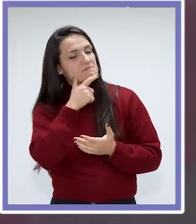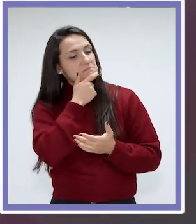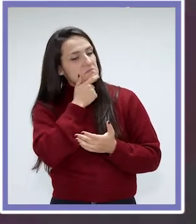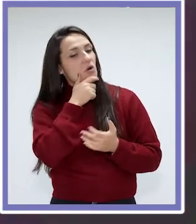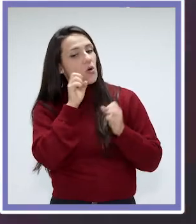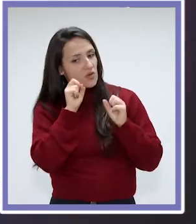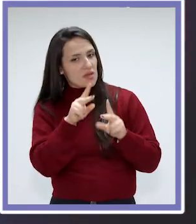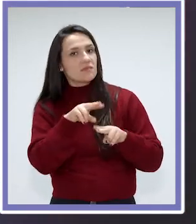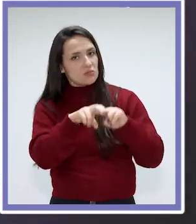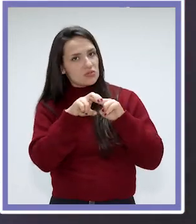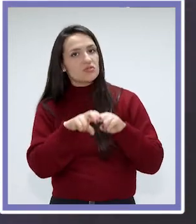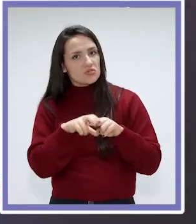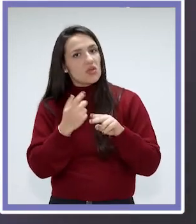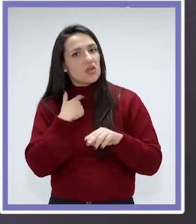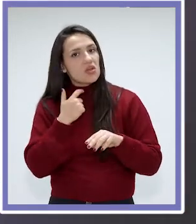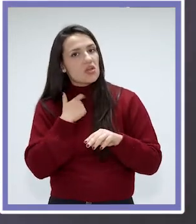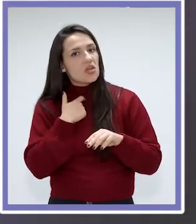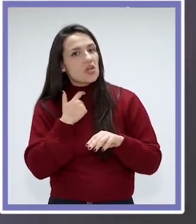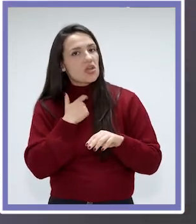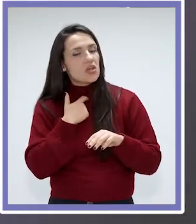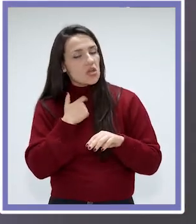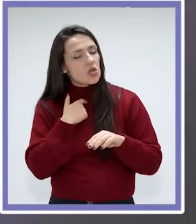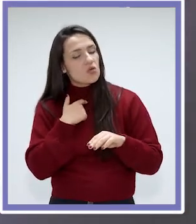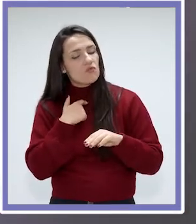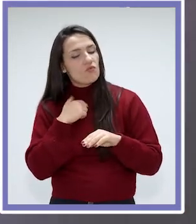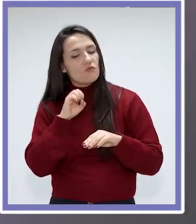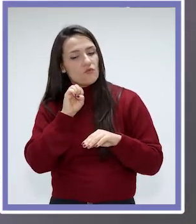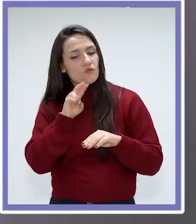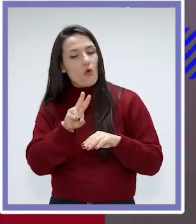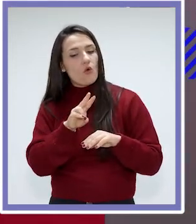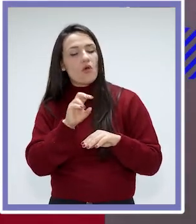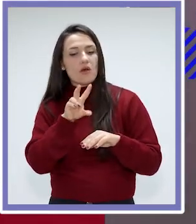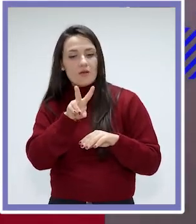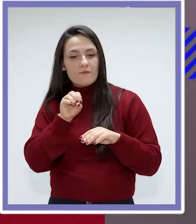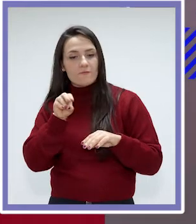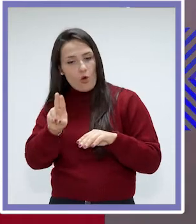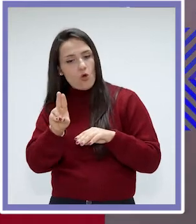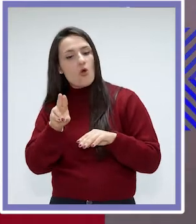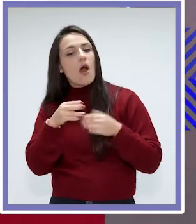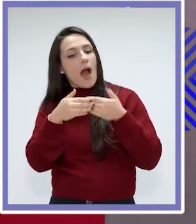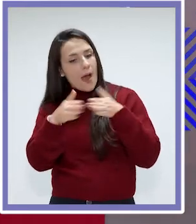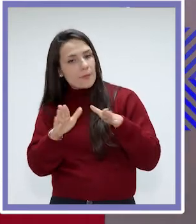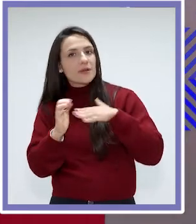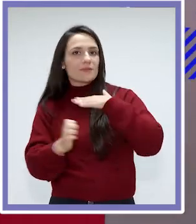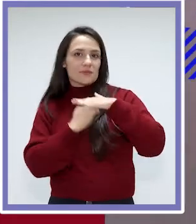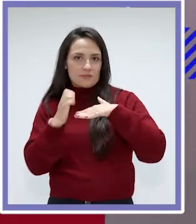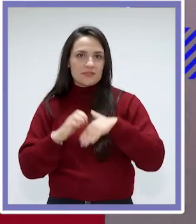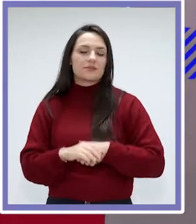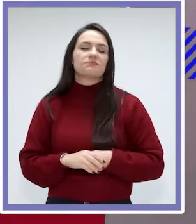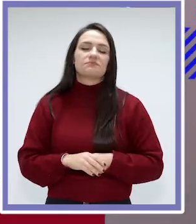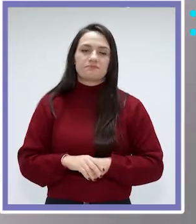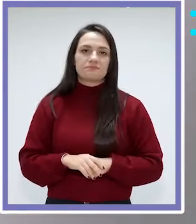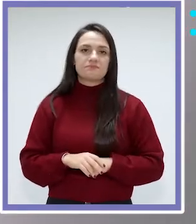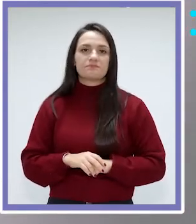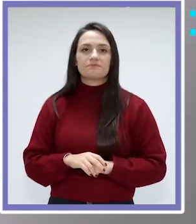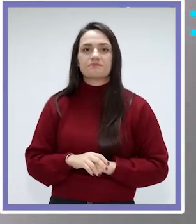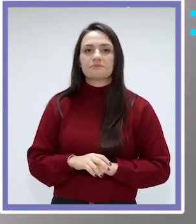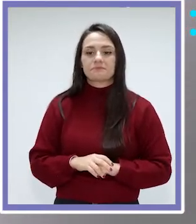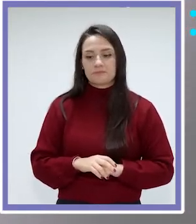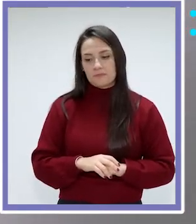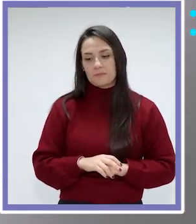em função do que já se apresenta o cenário em curto espaço de tempo.